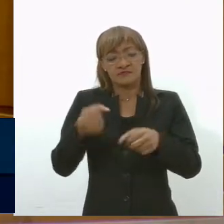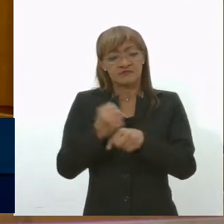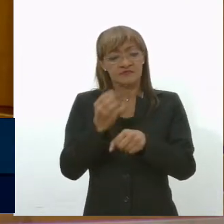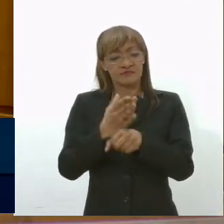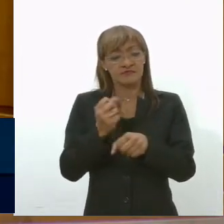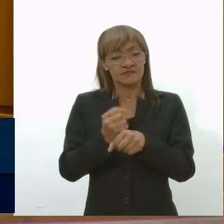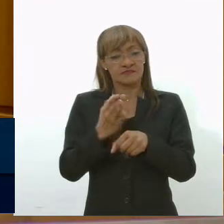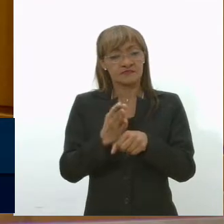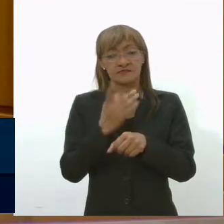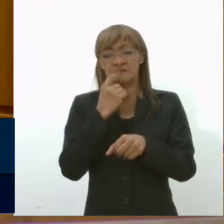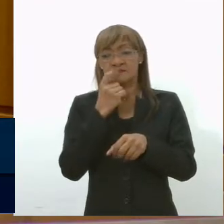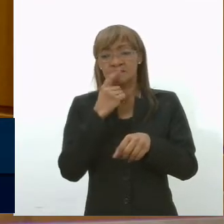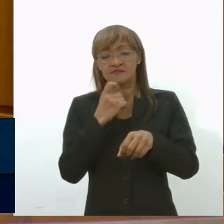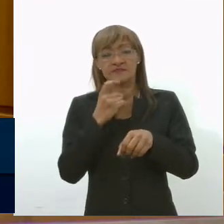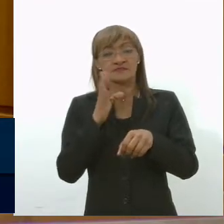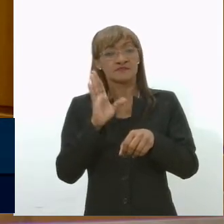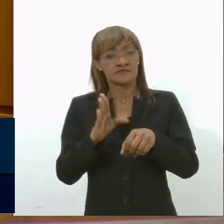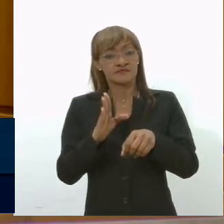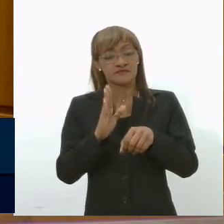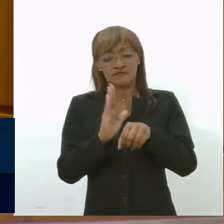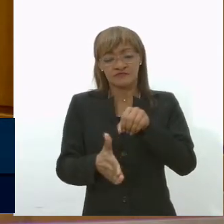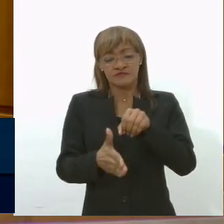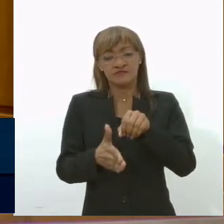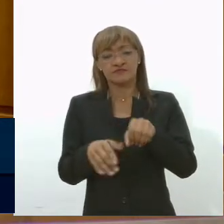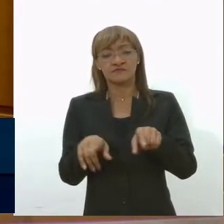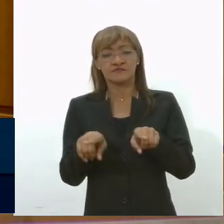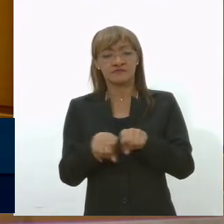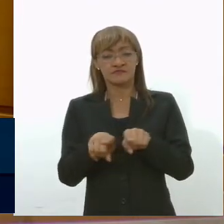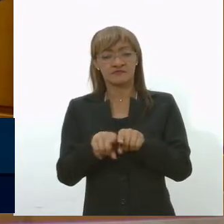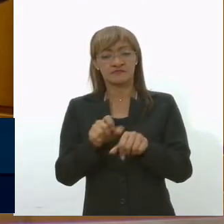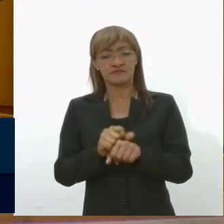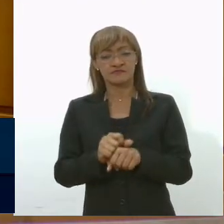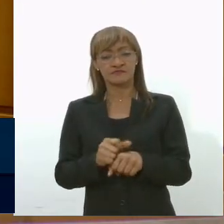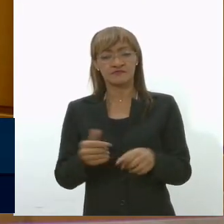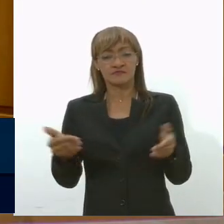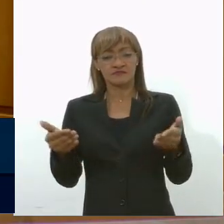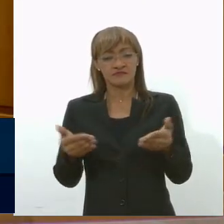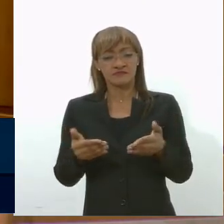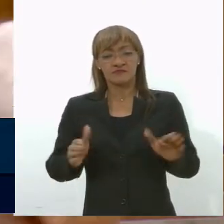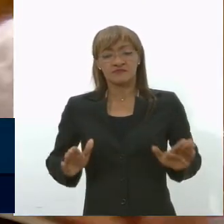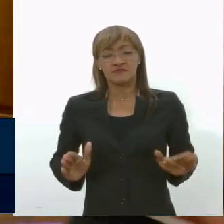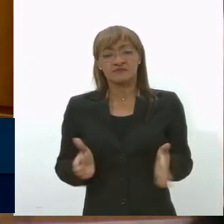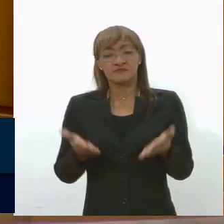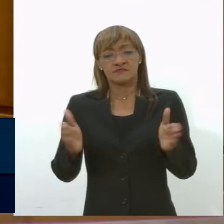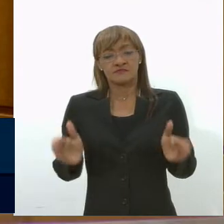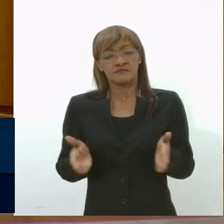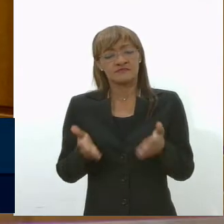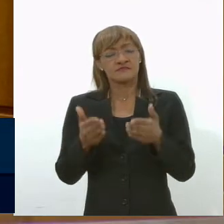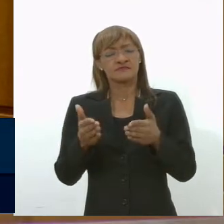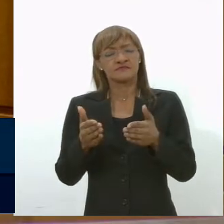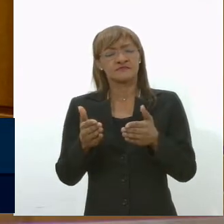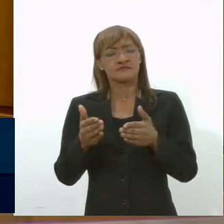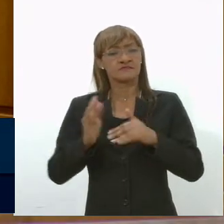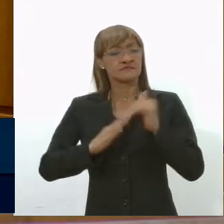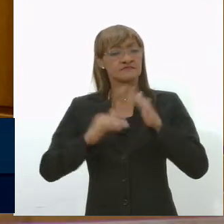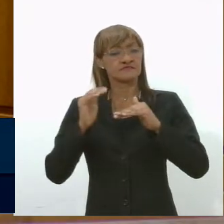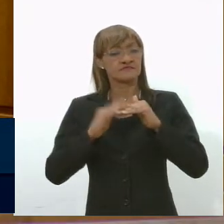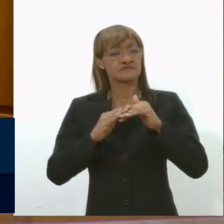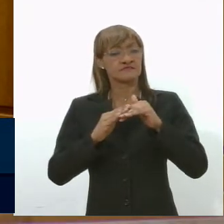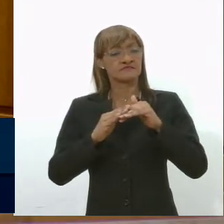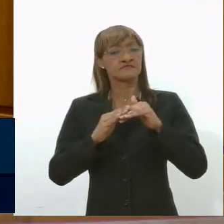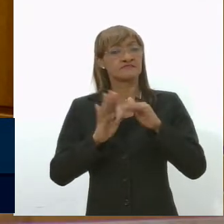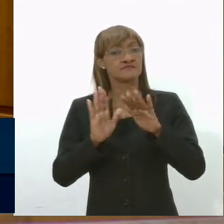gente. Porque há uma política muito grande de incentivo aos grandes produtores agrícolas e nós não